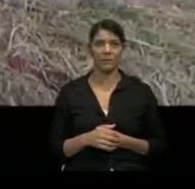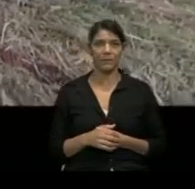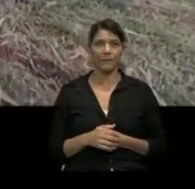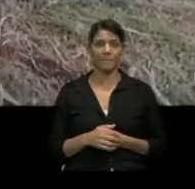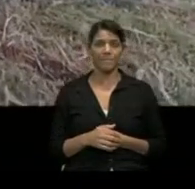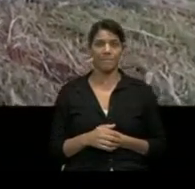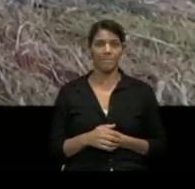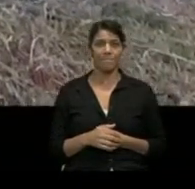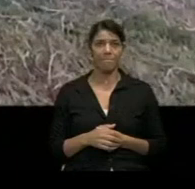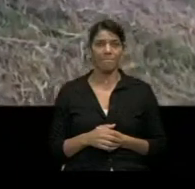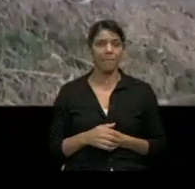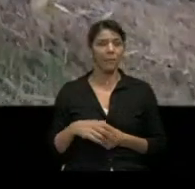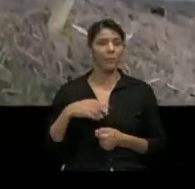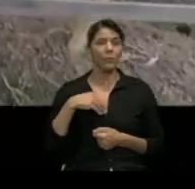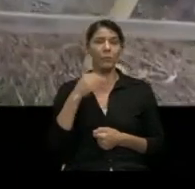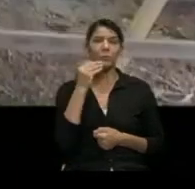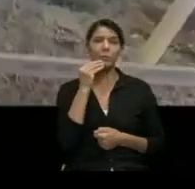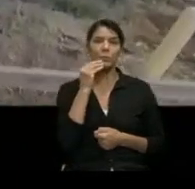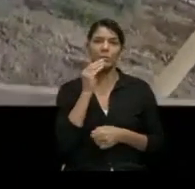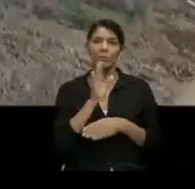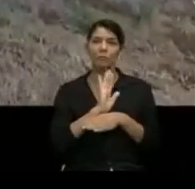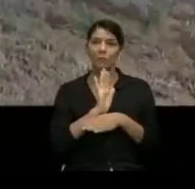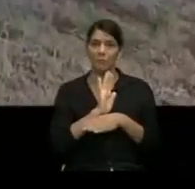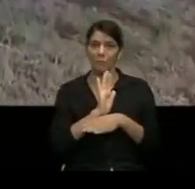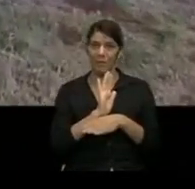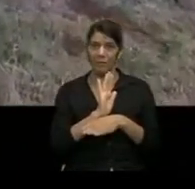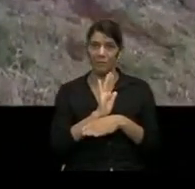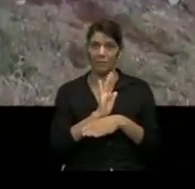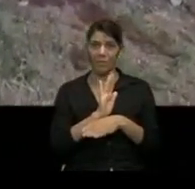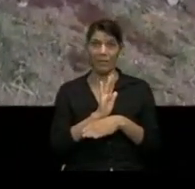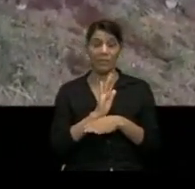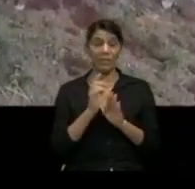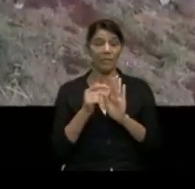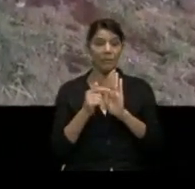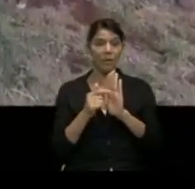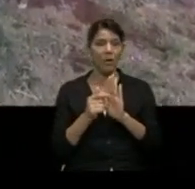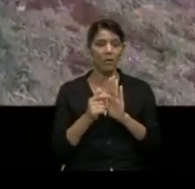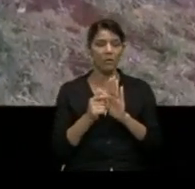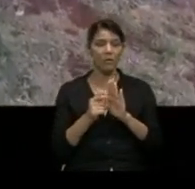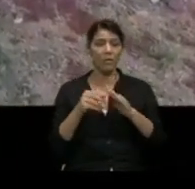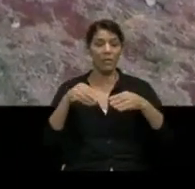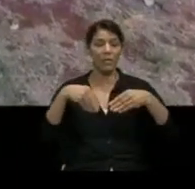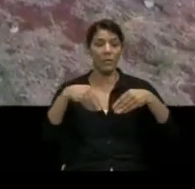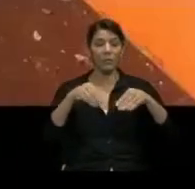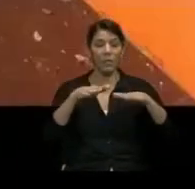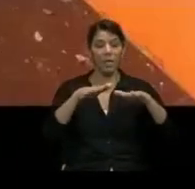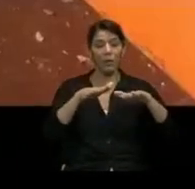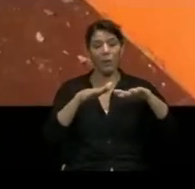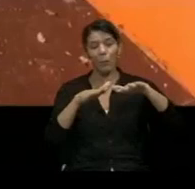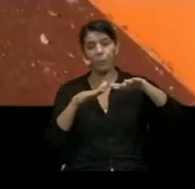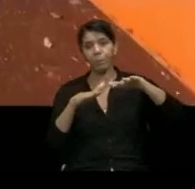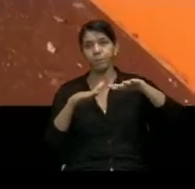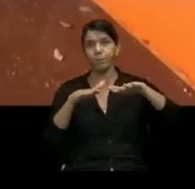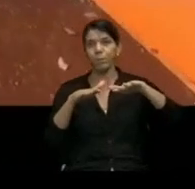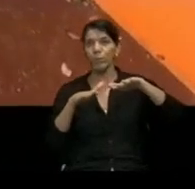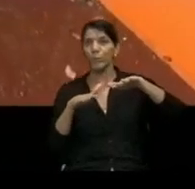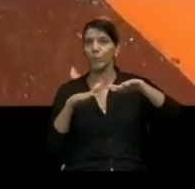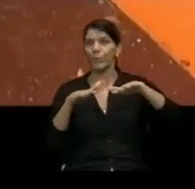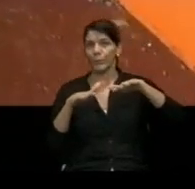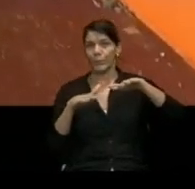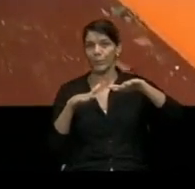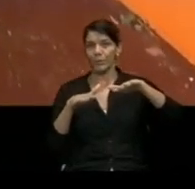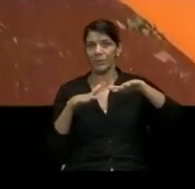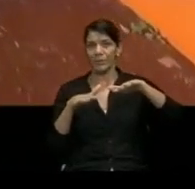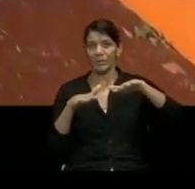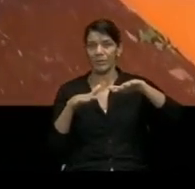Tá? E eu estou tentando também filmar de um jeito que mostre o declive do terreno, o jeito que ele é acidentado e por conta da